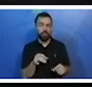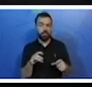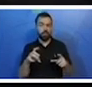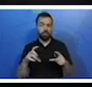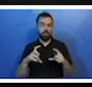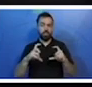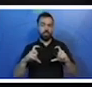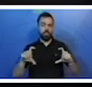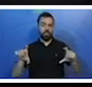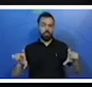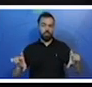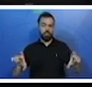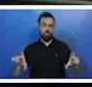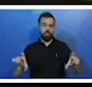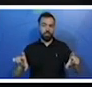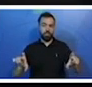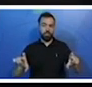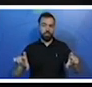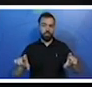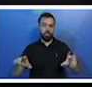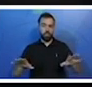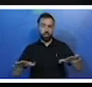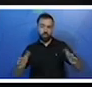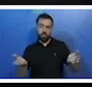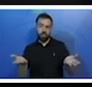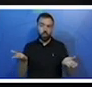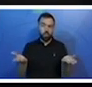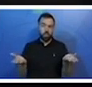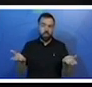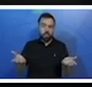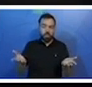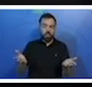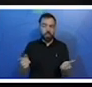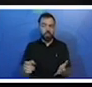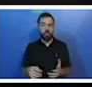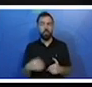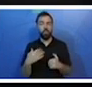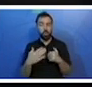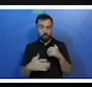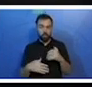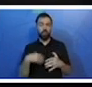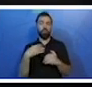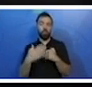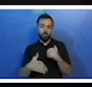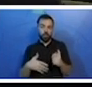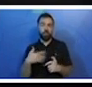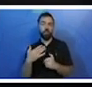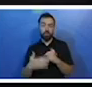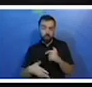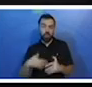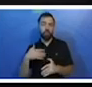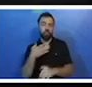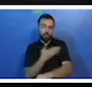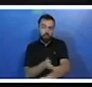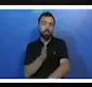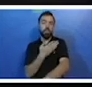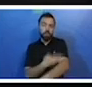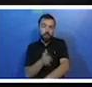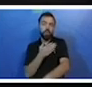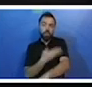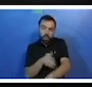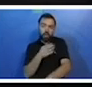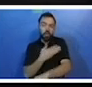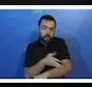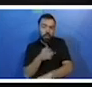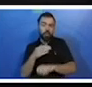equilíbrio naquele tipo de equipamento. A partir do momento que ele vai evoluindo, vai praticando, vai fazendo essa atividade repetidas vezes, ele vai melhorando as